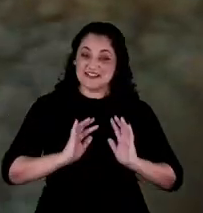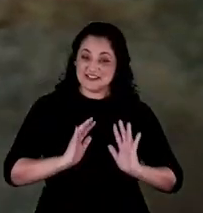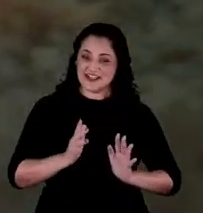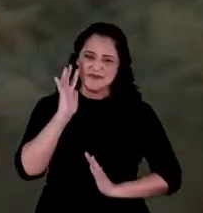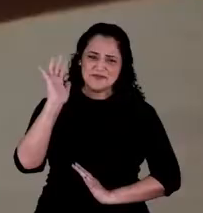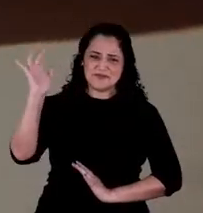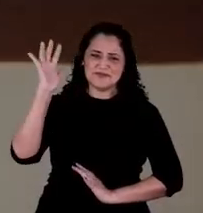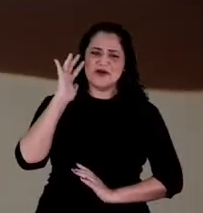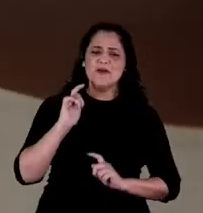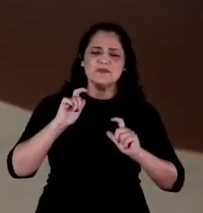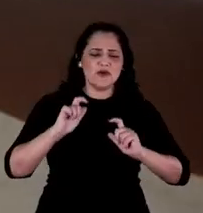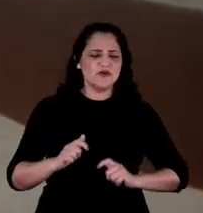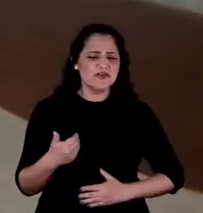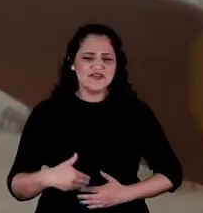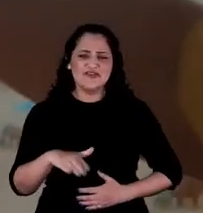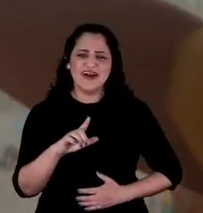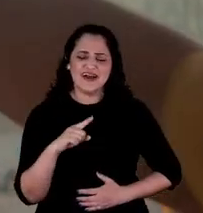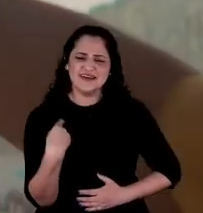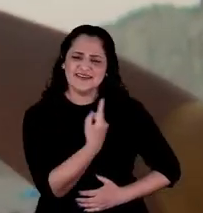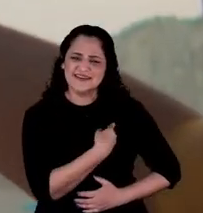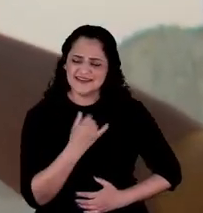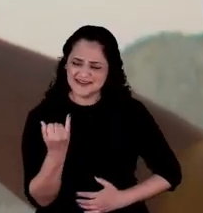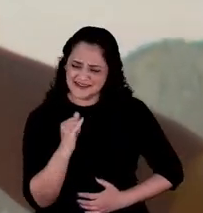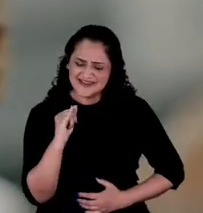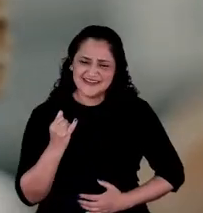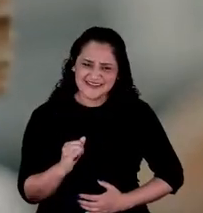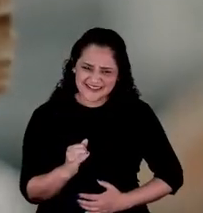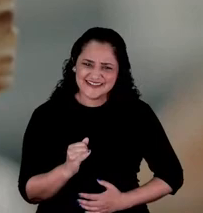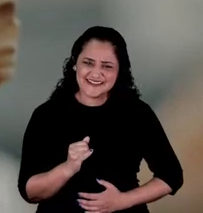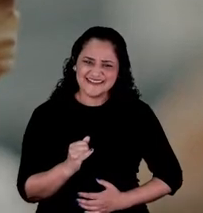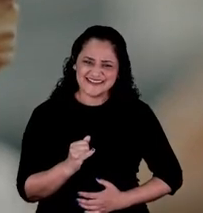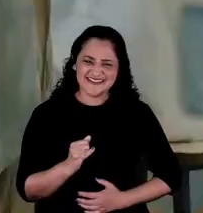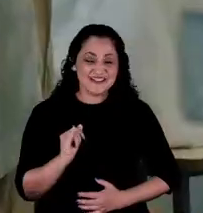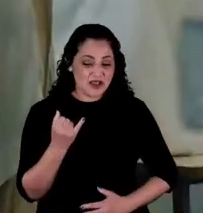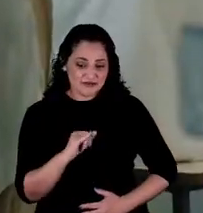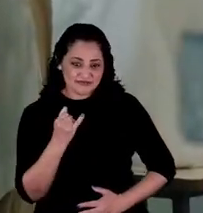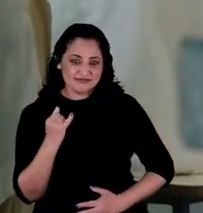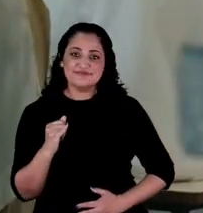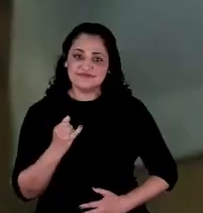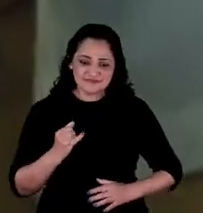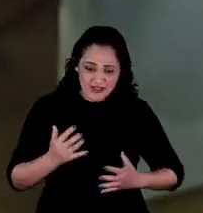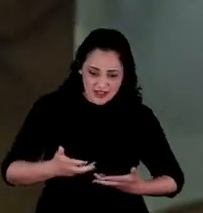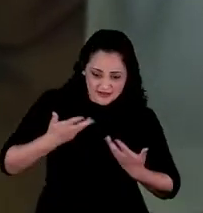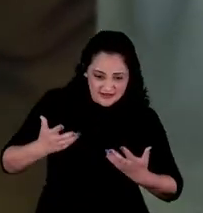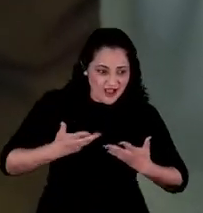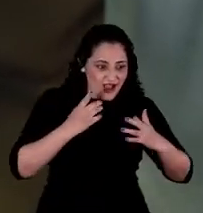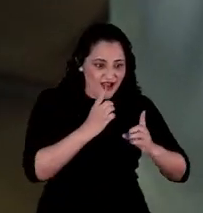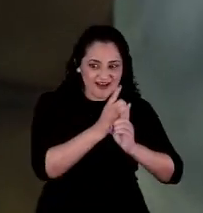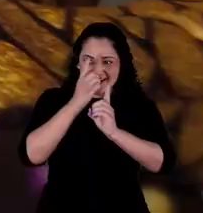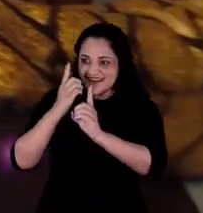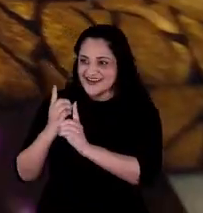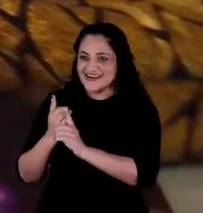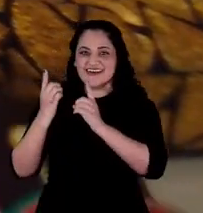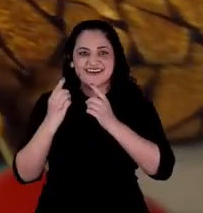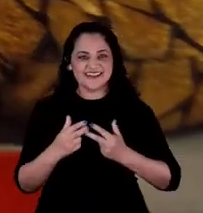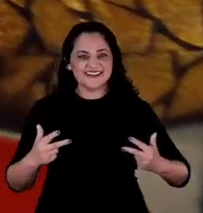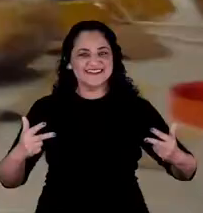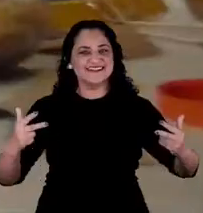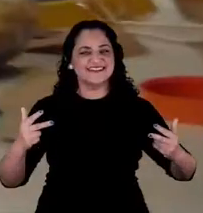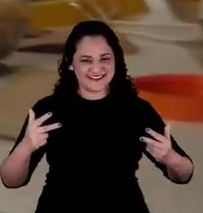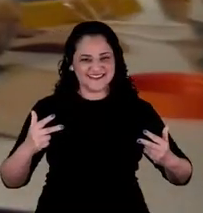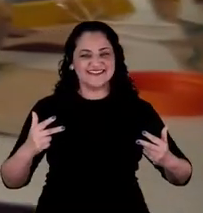já parou para pensar Para onde vai a nossa energia a nossa energia incentiva descobertas